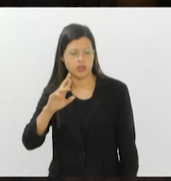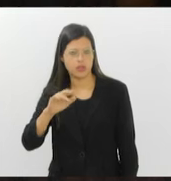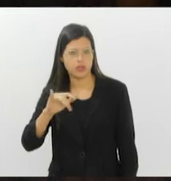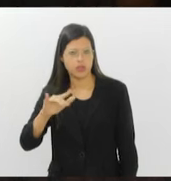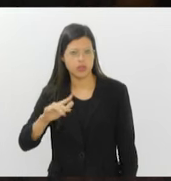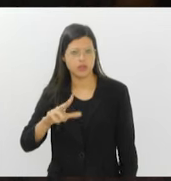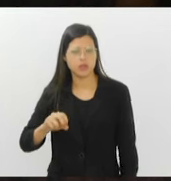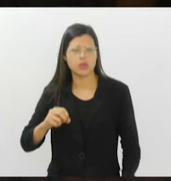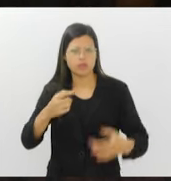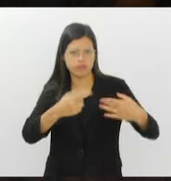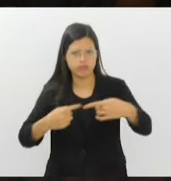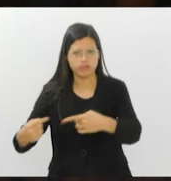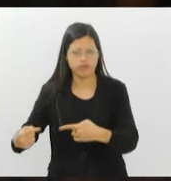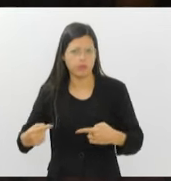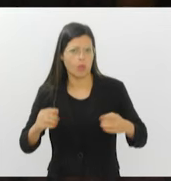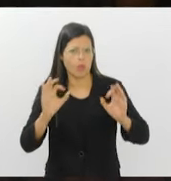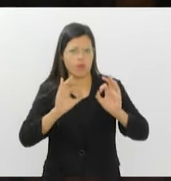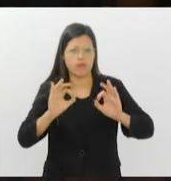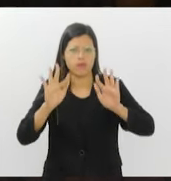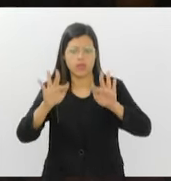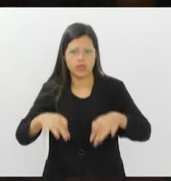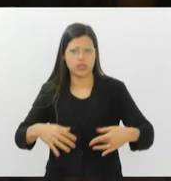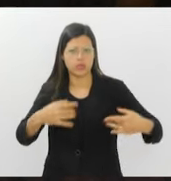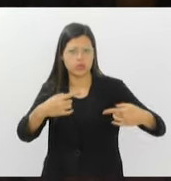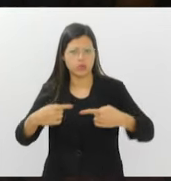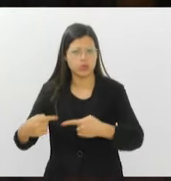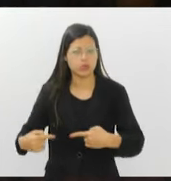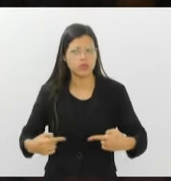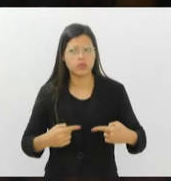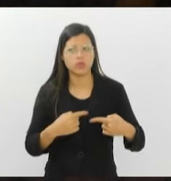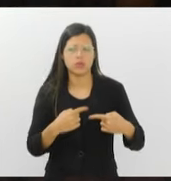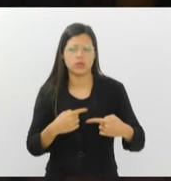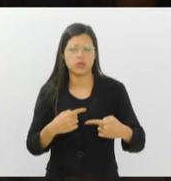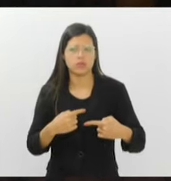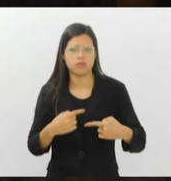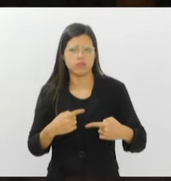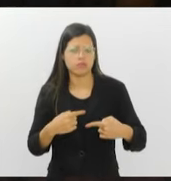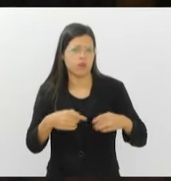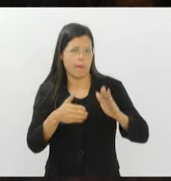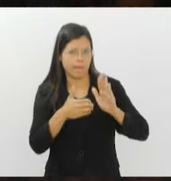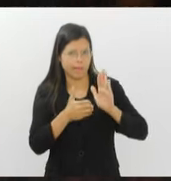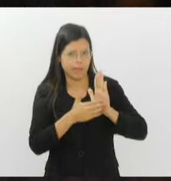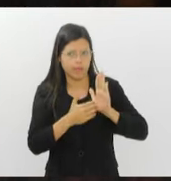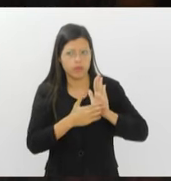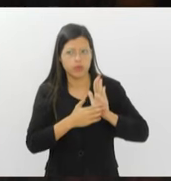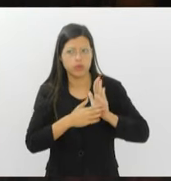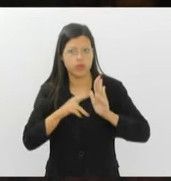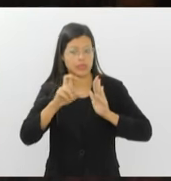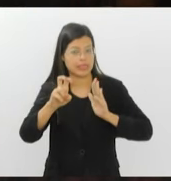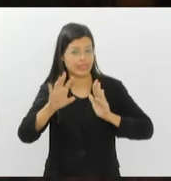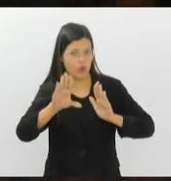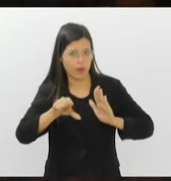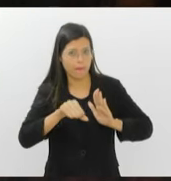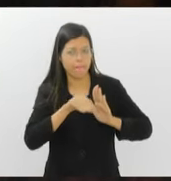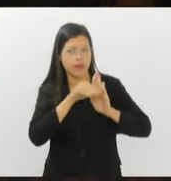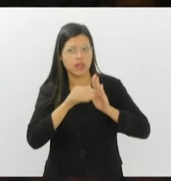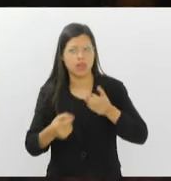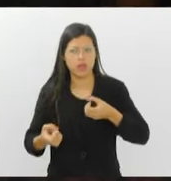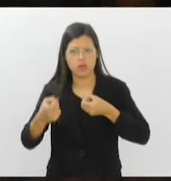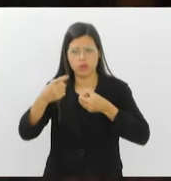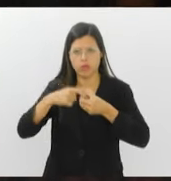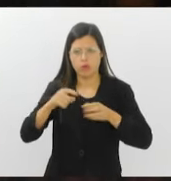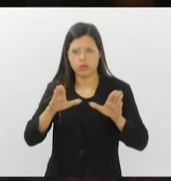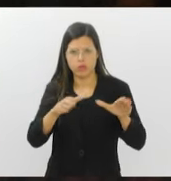discussão, não havendo quem queira discutir, encerrada a discussão, a presente proposta recebeu 5 emendas e retorna às